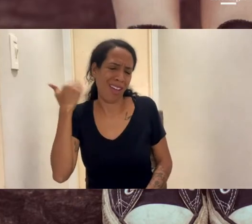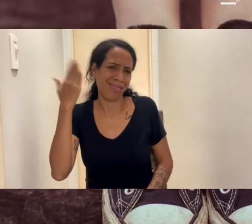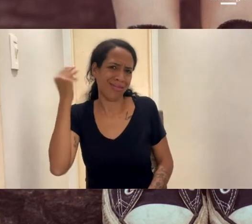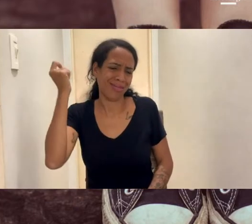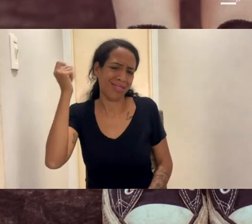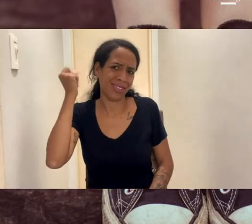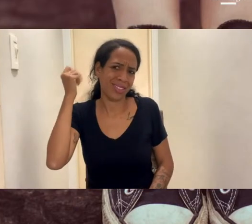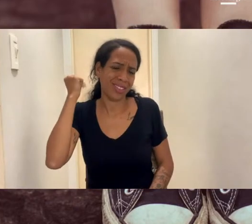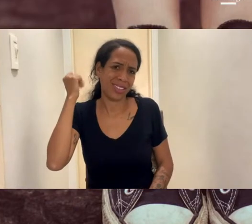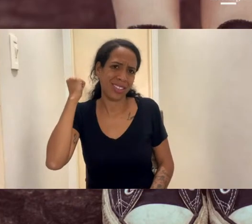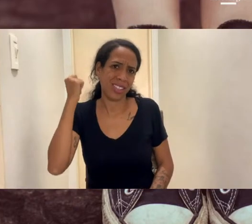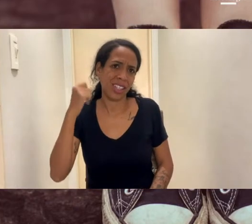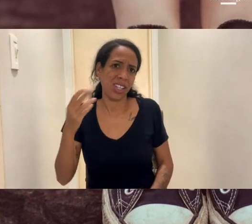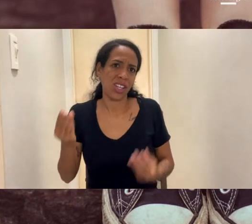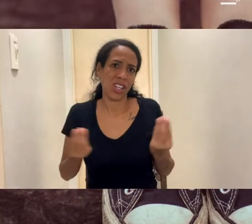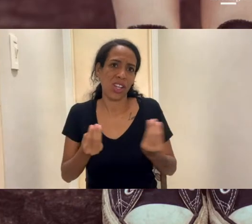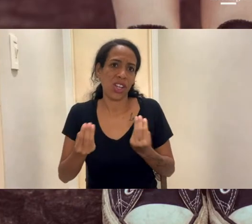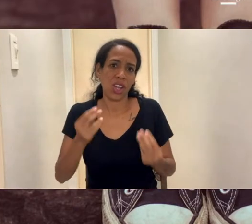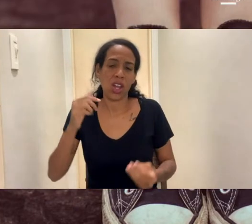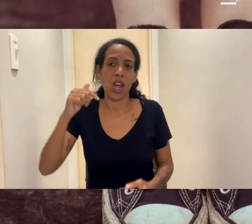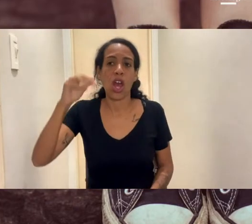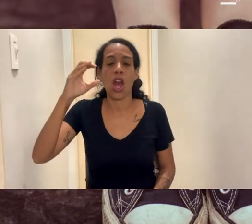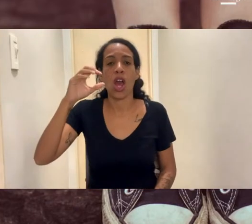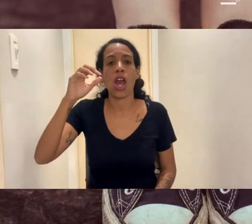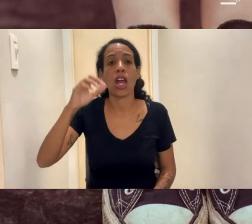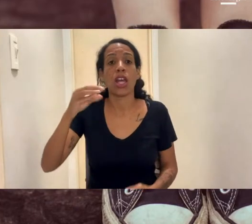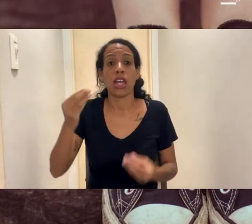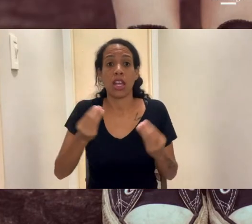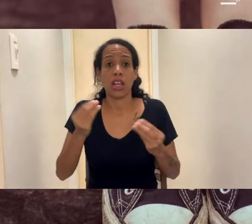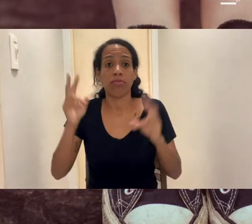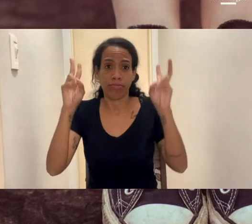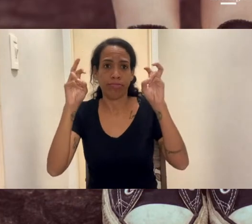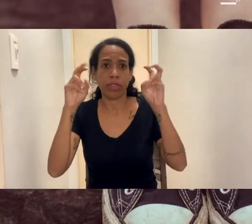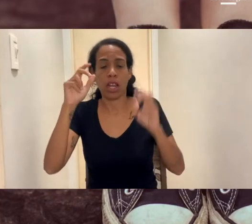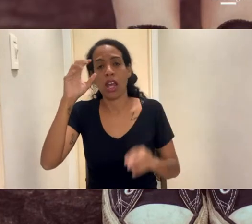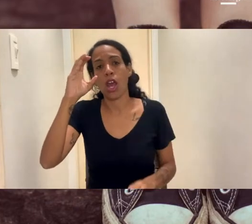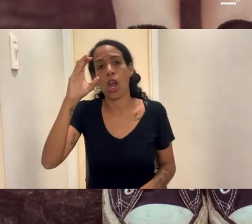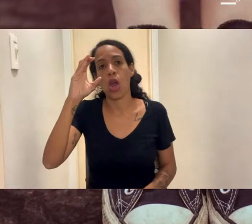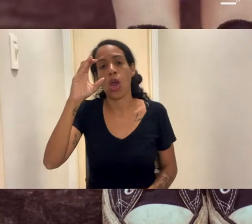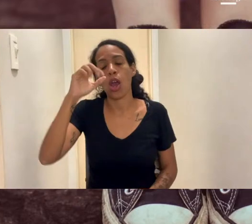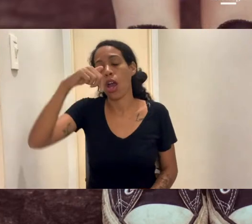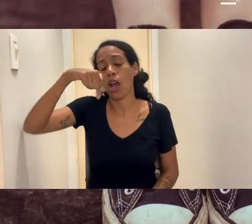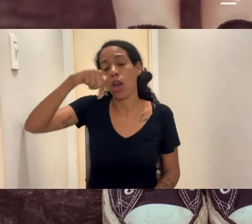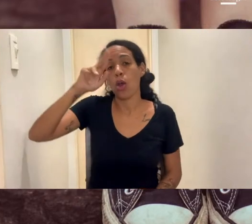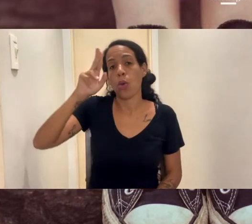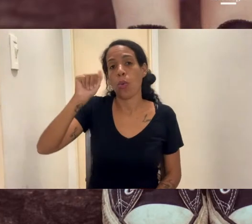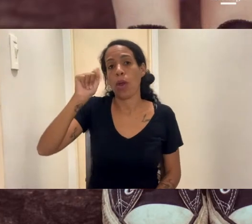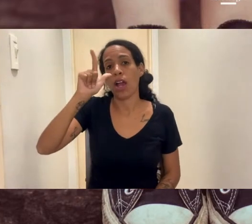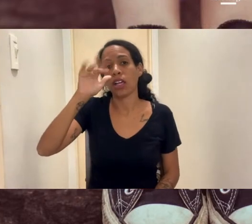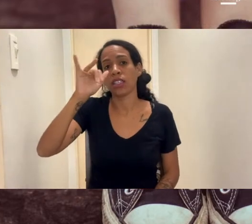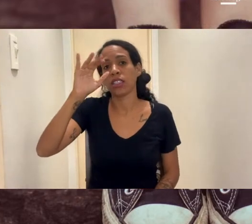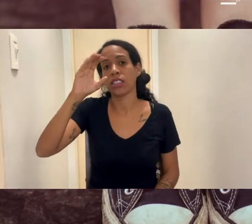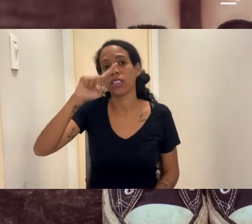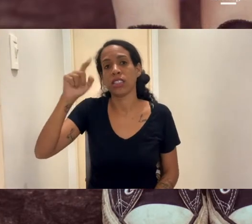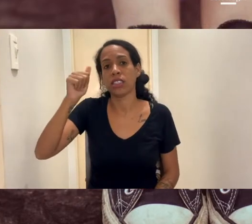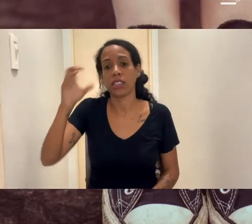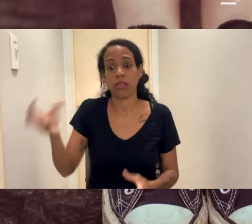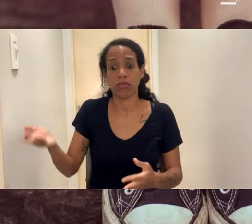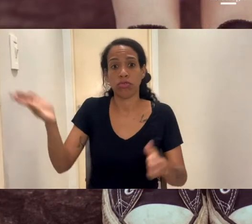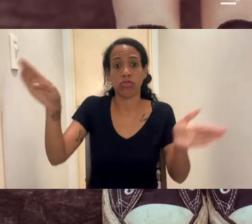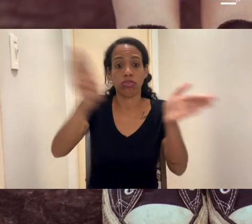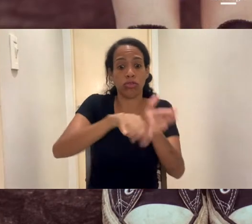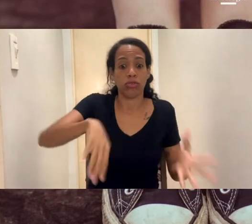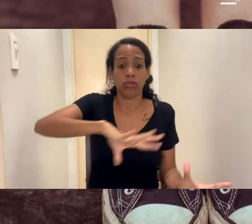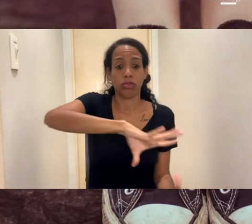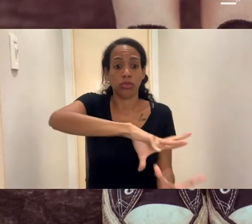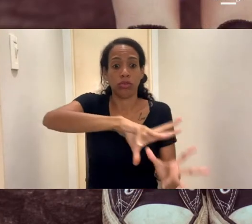bojo, né, que a coalizão ela vem para o mundo, né, essa articulação nacional vem para o mundo